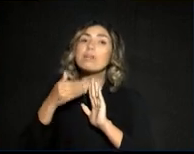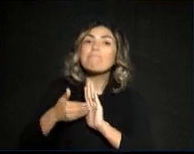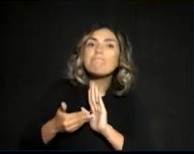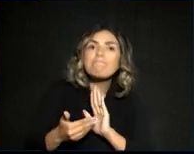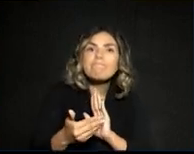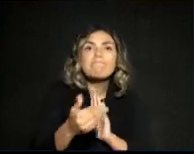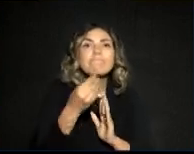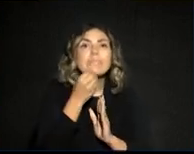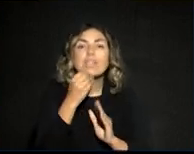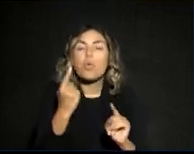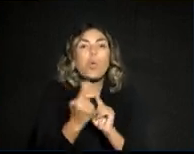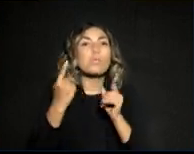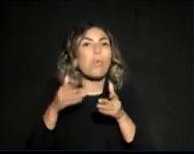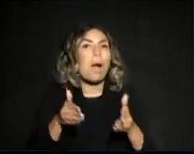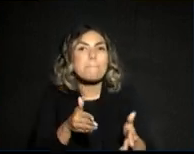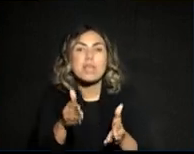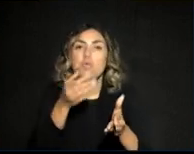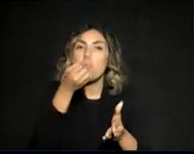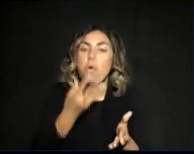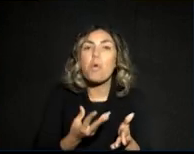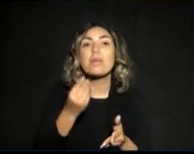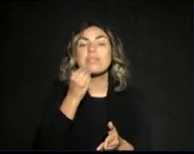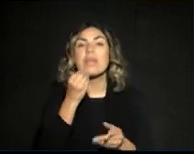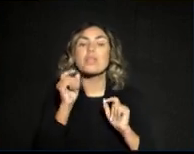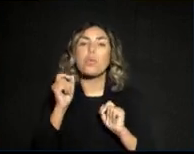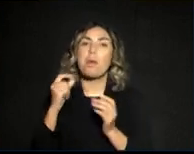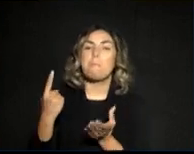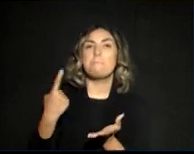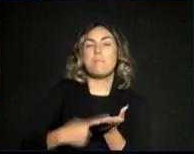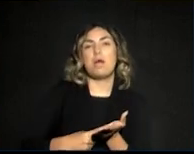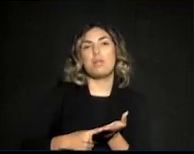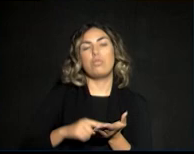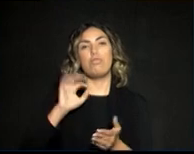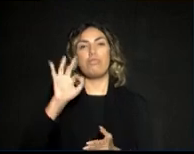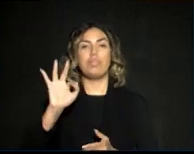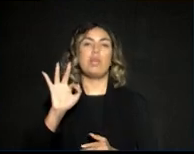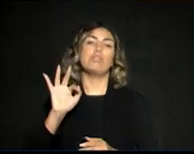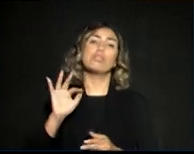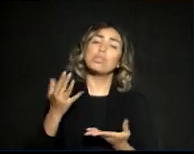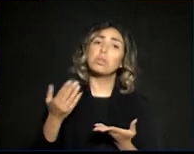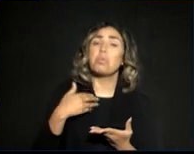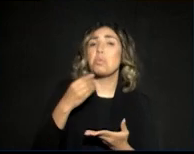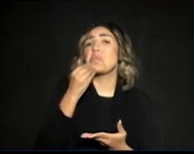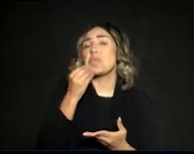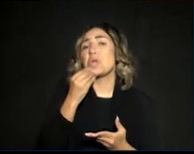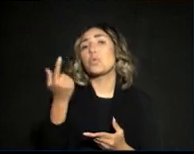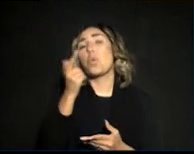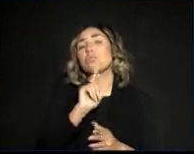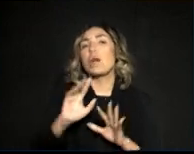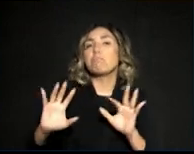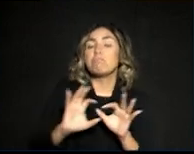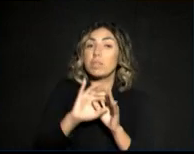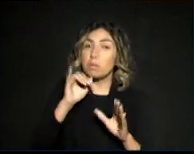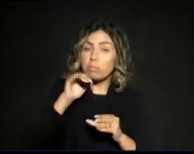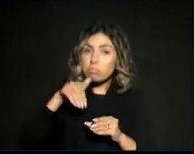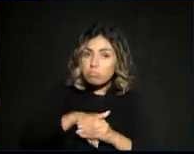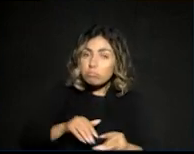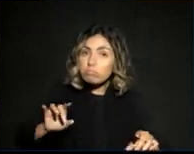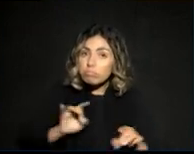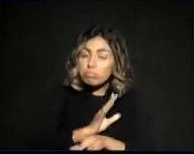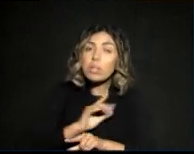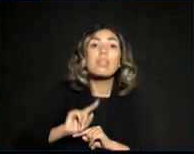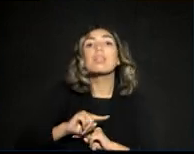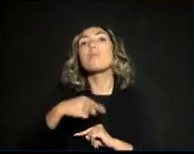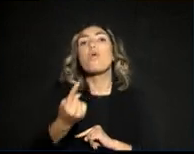inclusive até de redistribuição do pacto federativo então eu acredito numa grande com no passado o período eleitoral